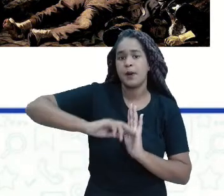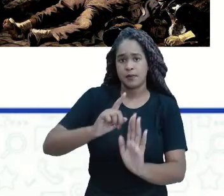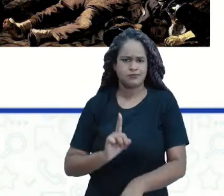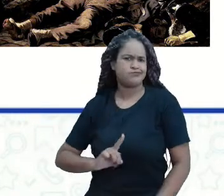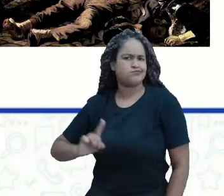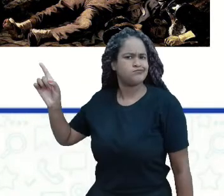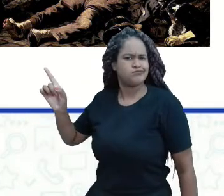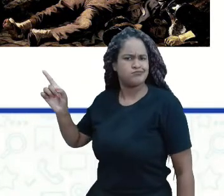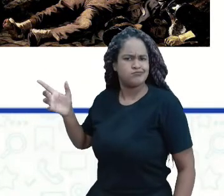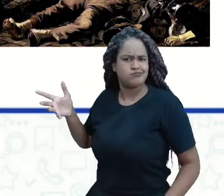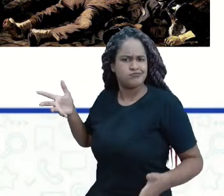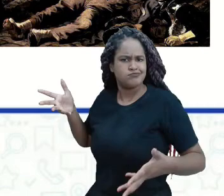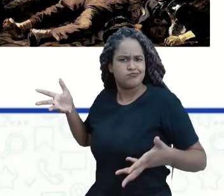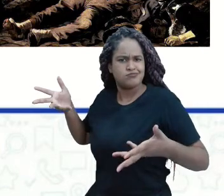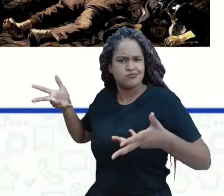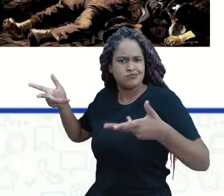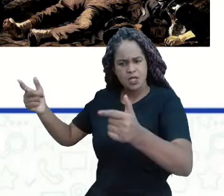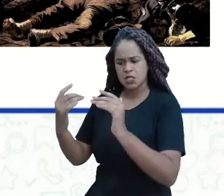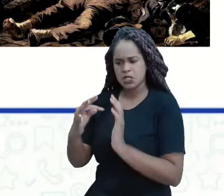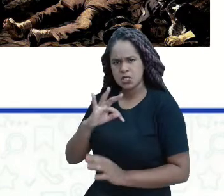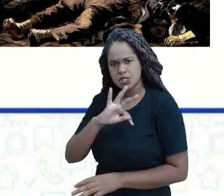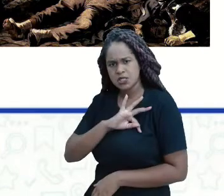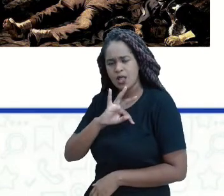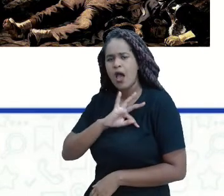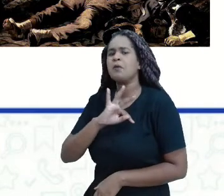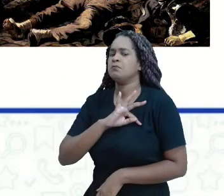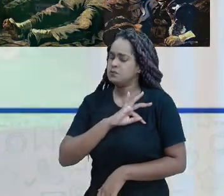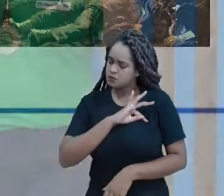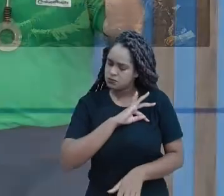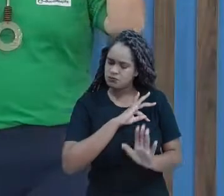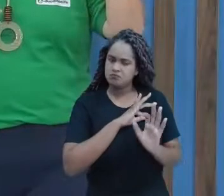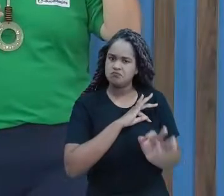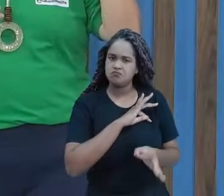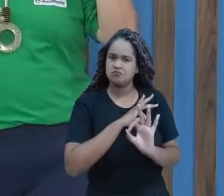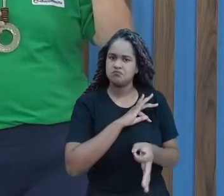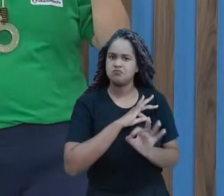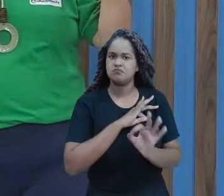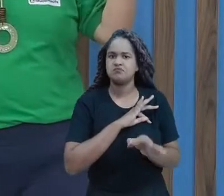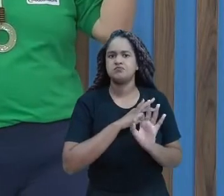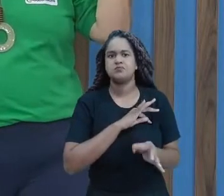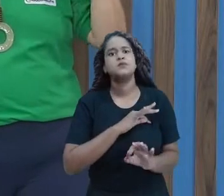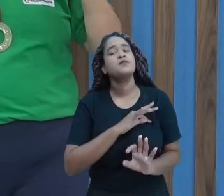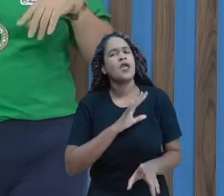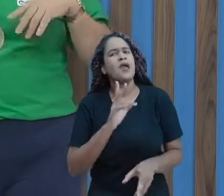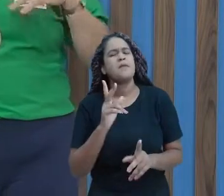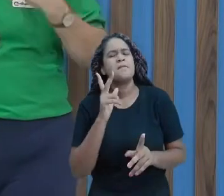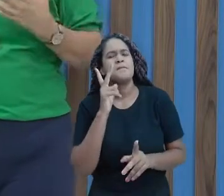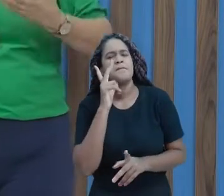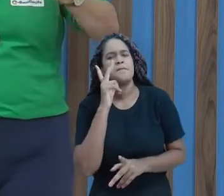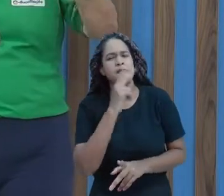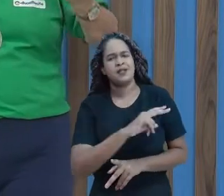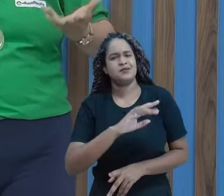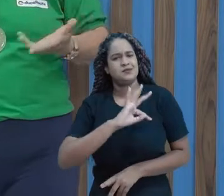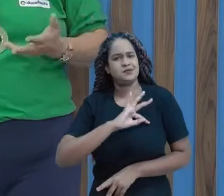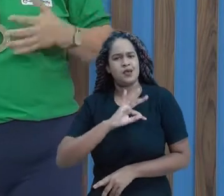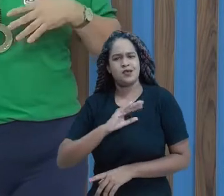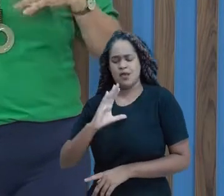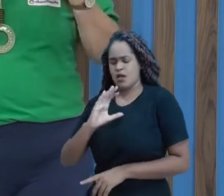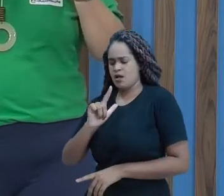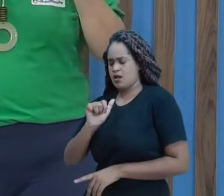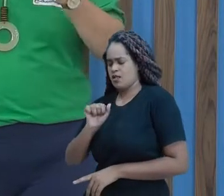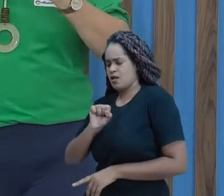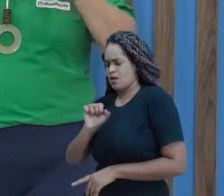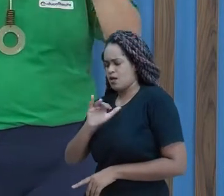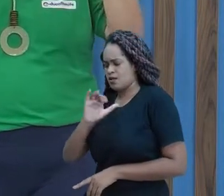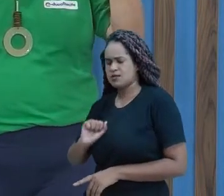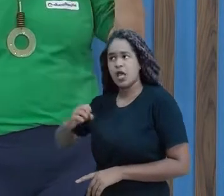obra primorosa, com as técnicas ainda, né, muito próximas às técnicas clássicas, né?